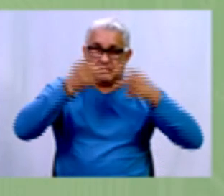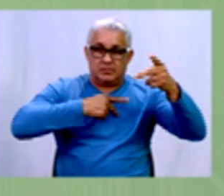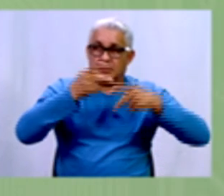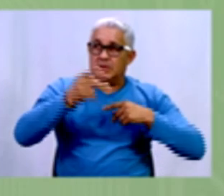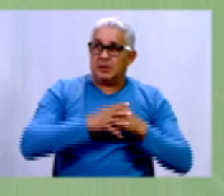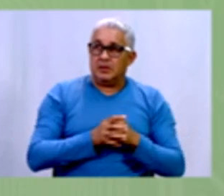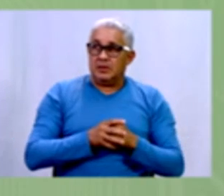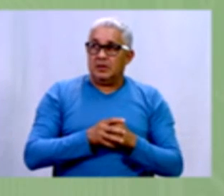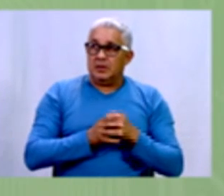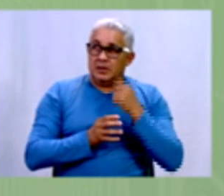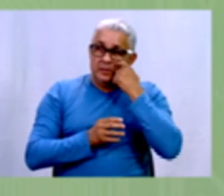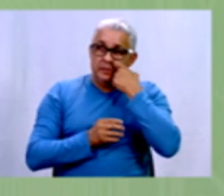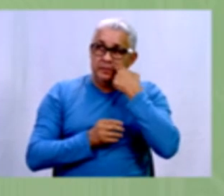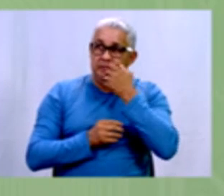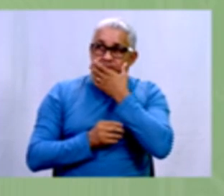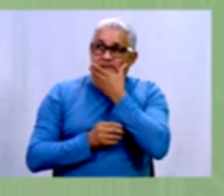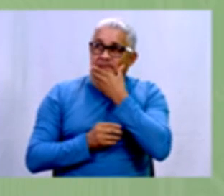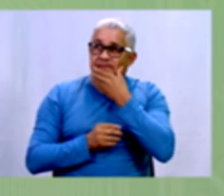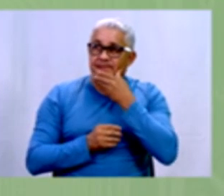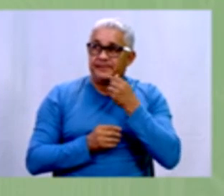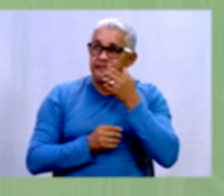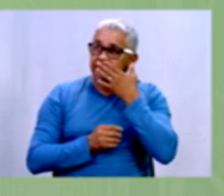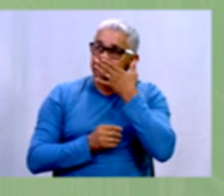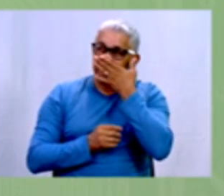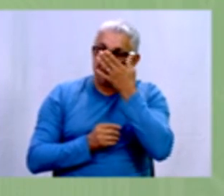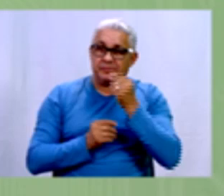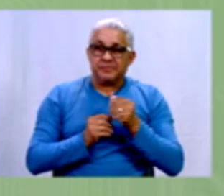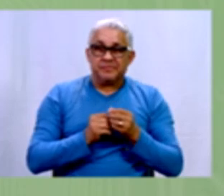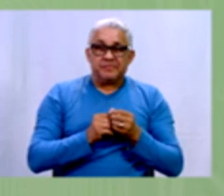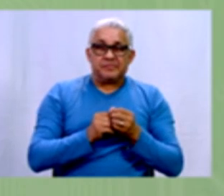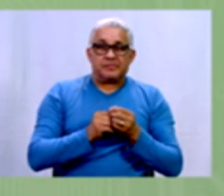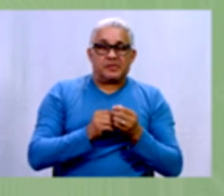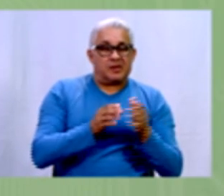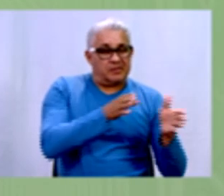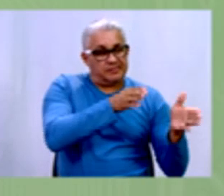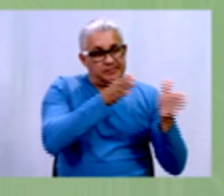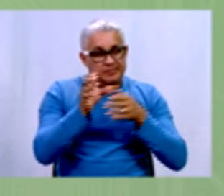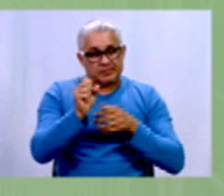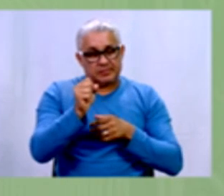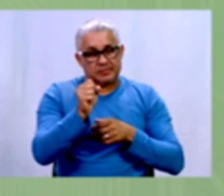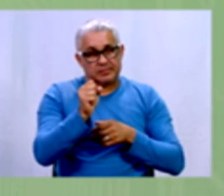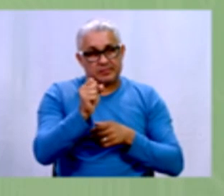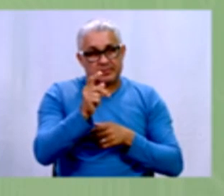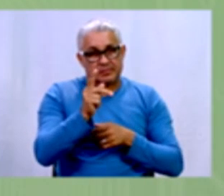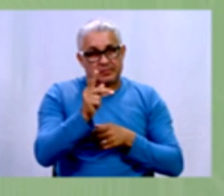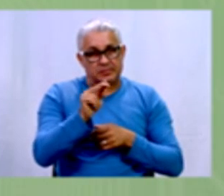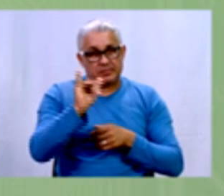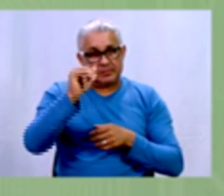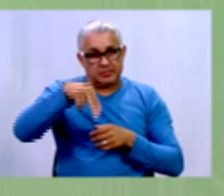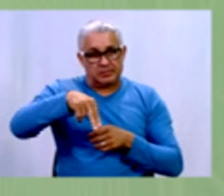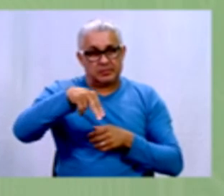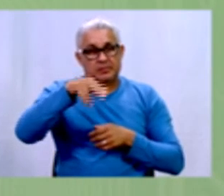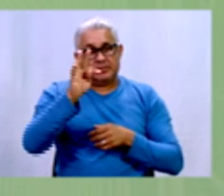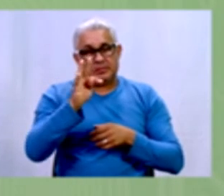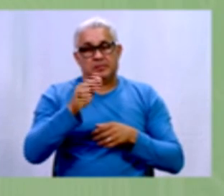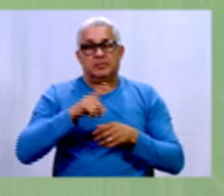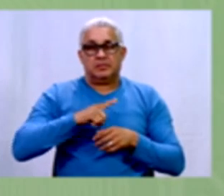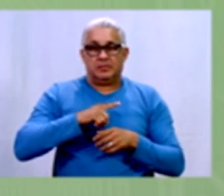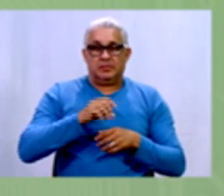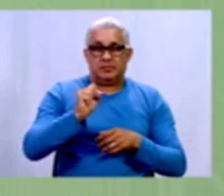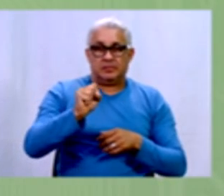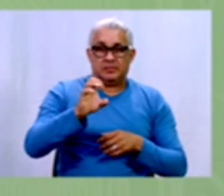esses módulos maiores vão sendo refinados durante o sprint da forma que o Scrum